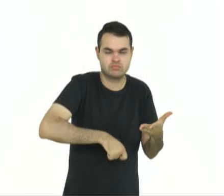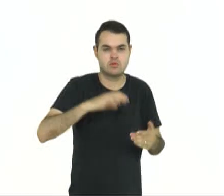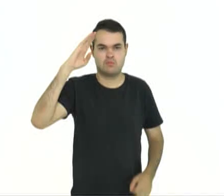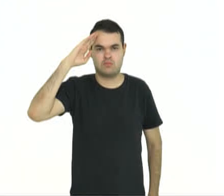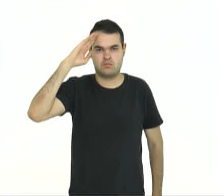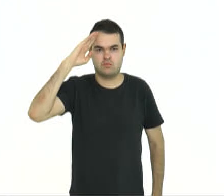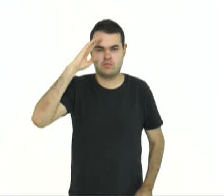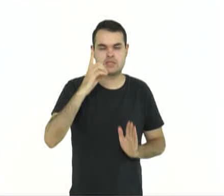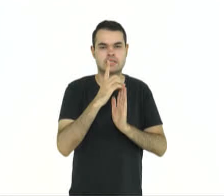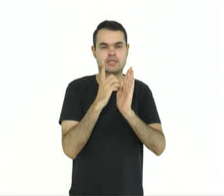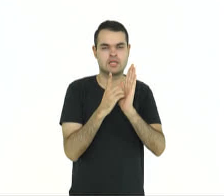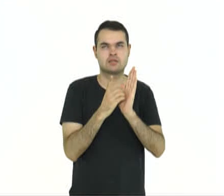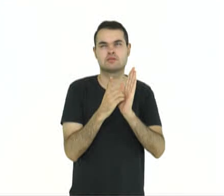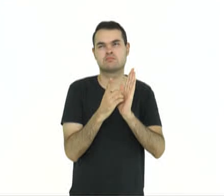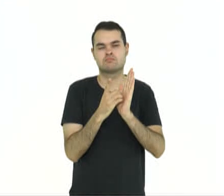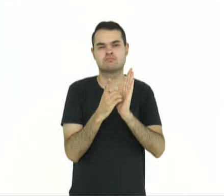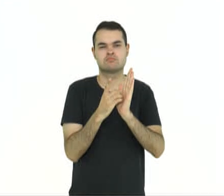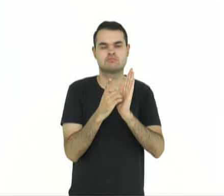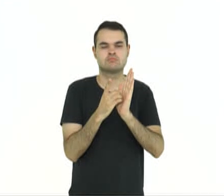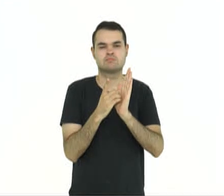da década de